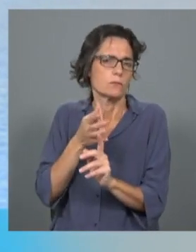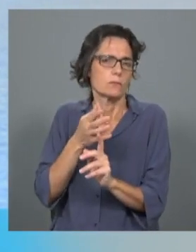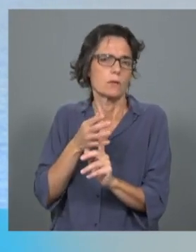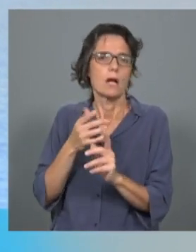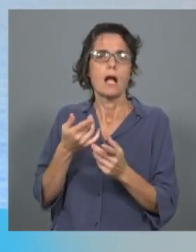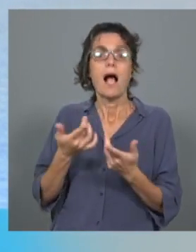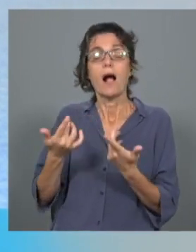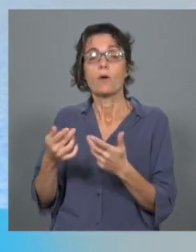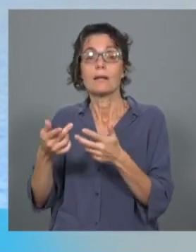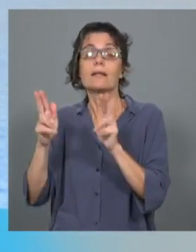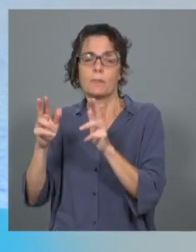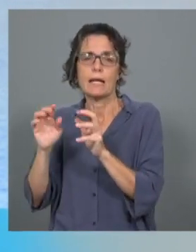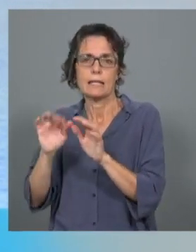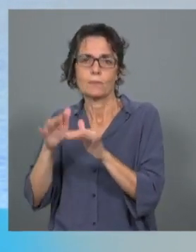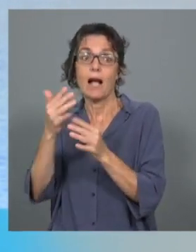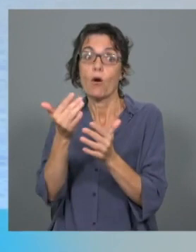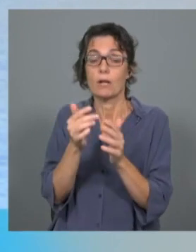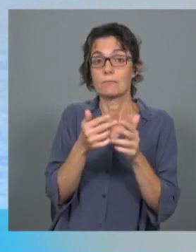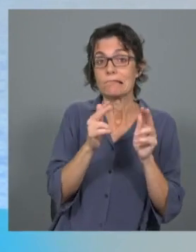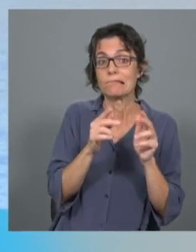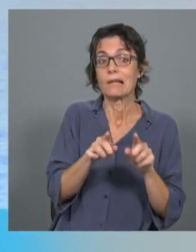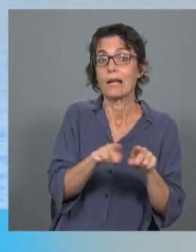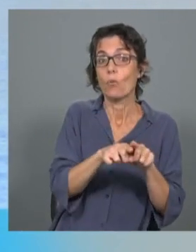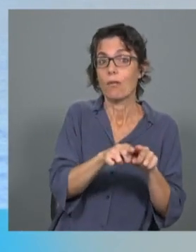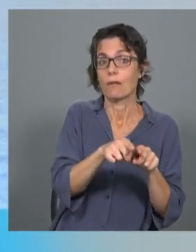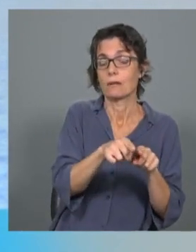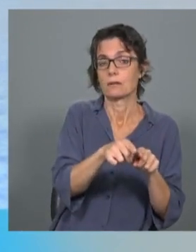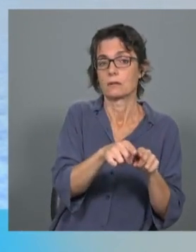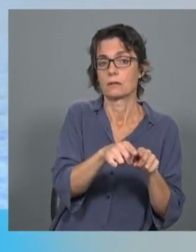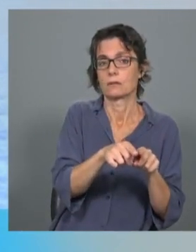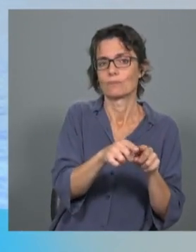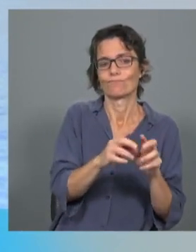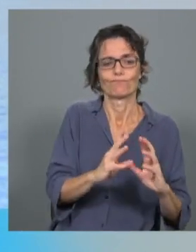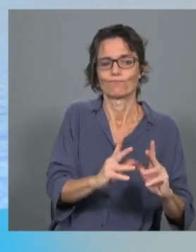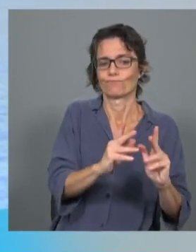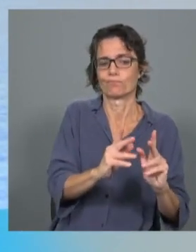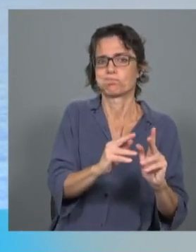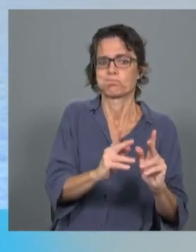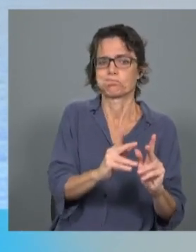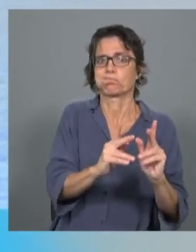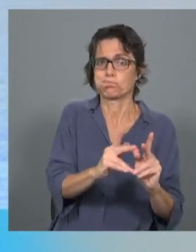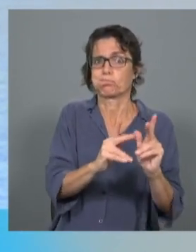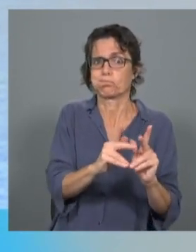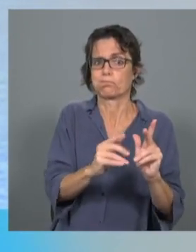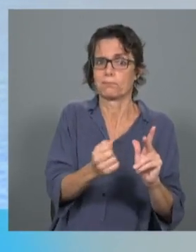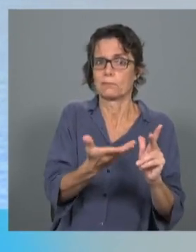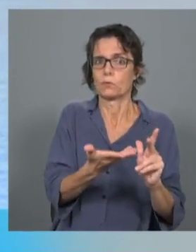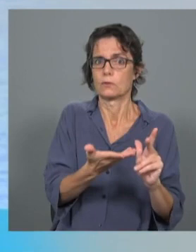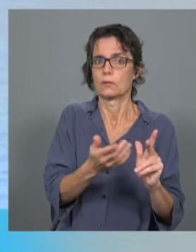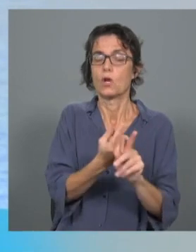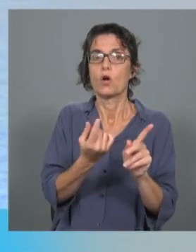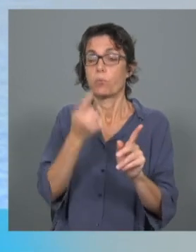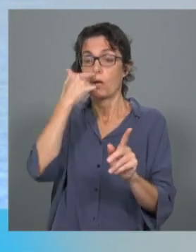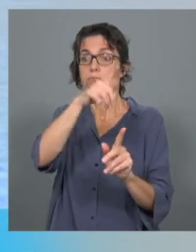igualdade? Avançamos menos no que diz respeito à igualdade. Menos ainda. Porque crescem, de facto, as desigualdades sociais.